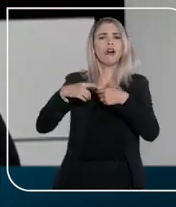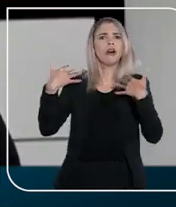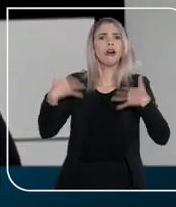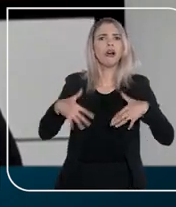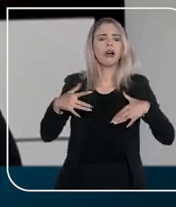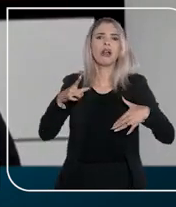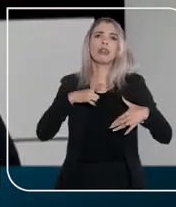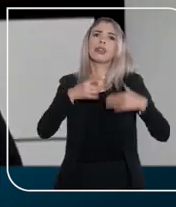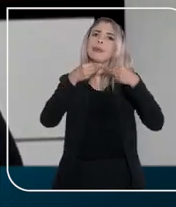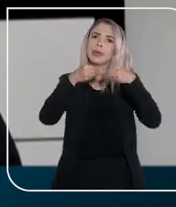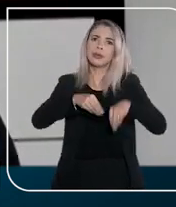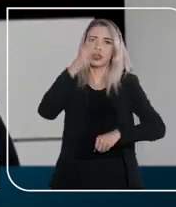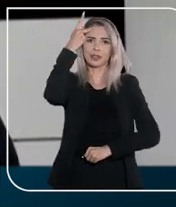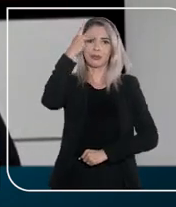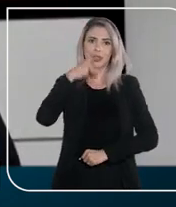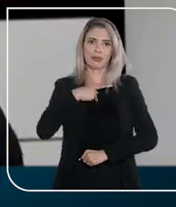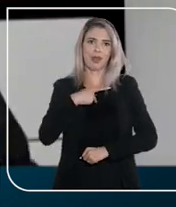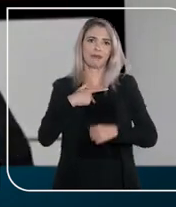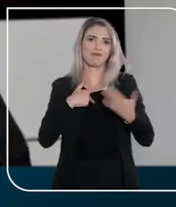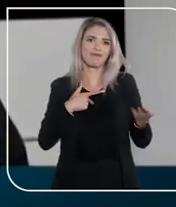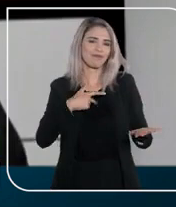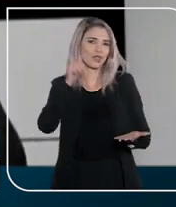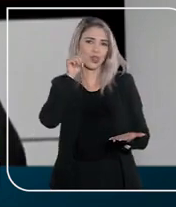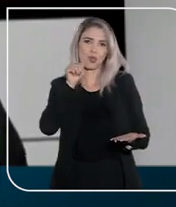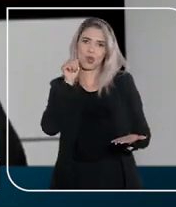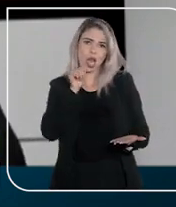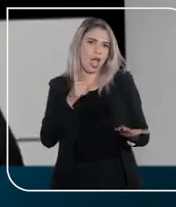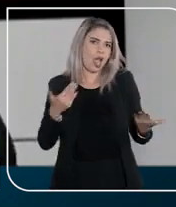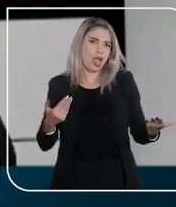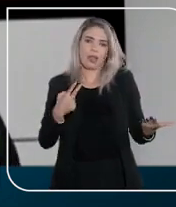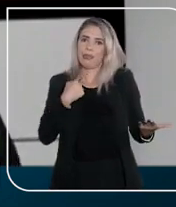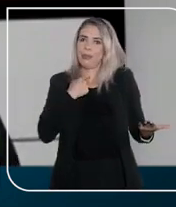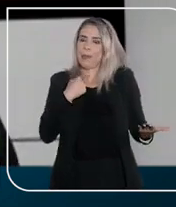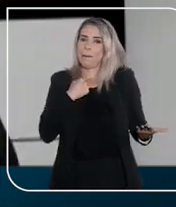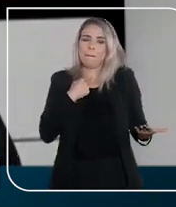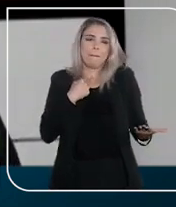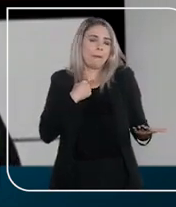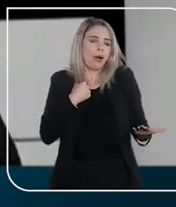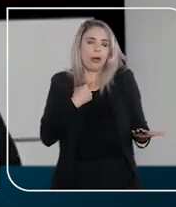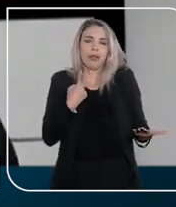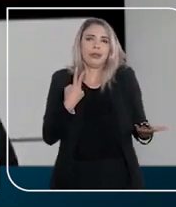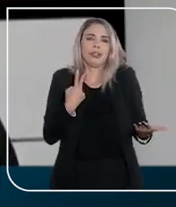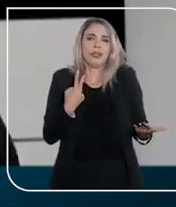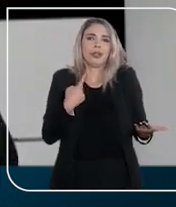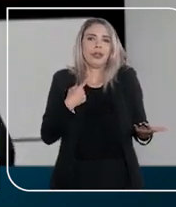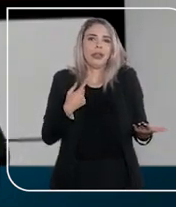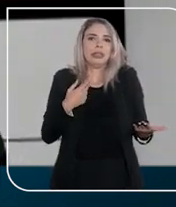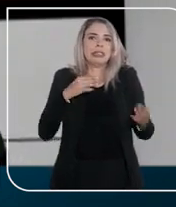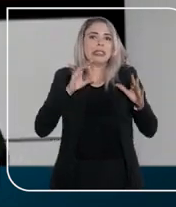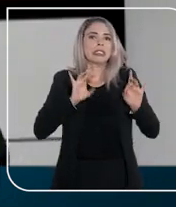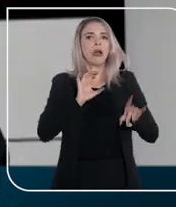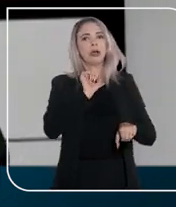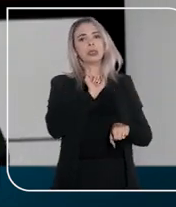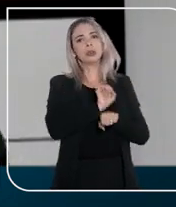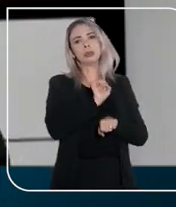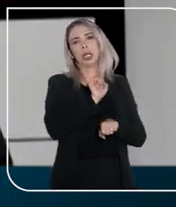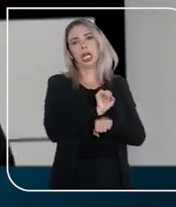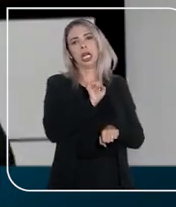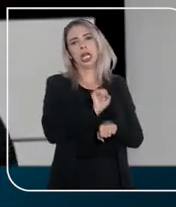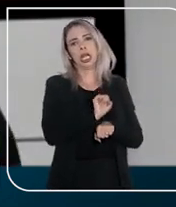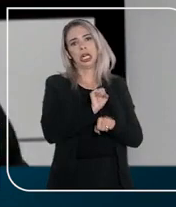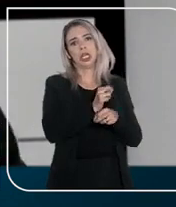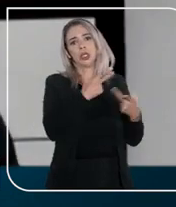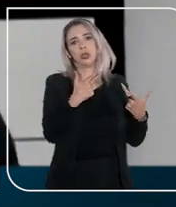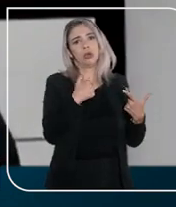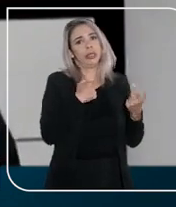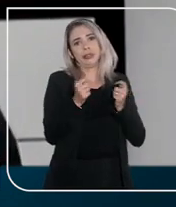um prejuízo. Então, a mulher não pode, já que é a única que pode engravidar, ela não pode ficar à mercê de